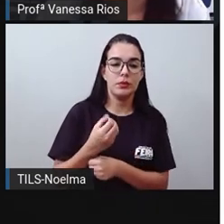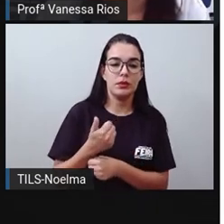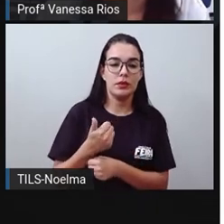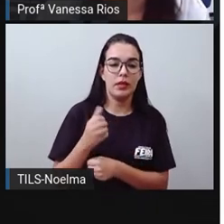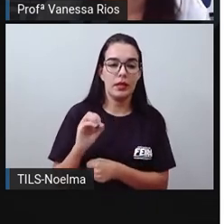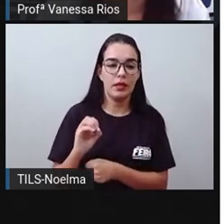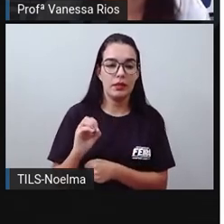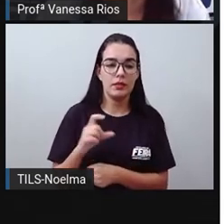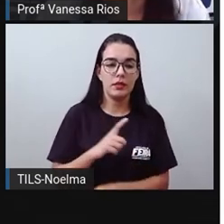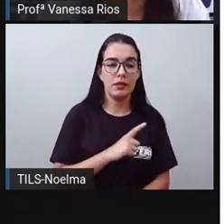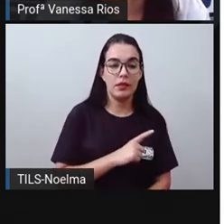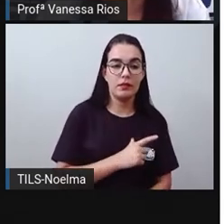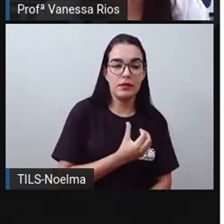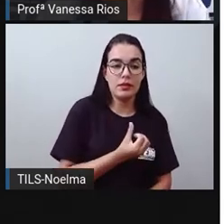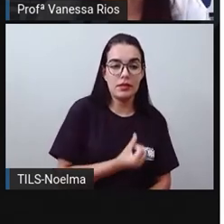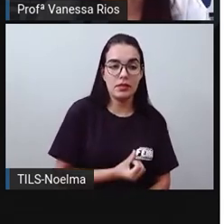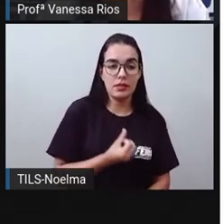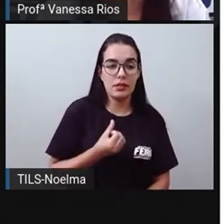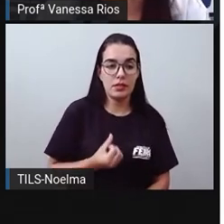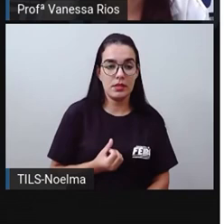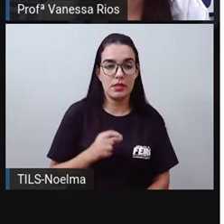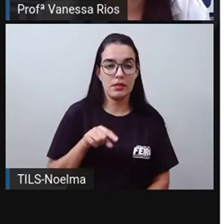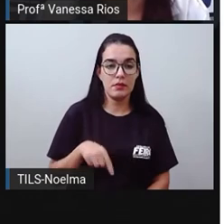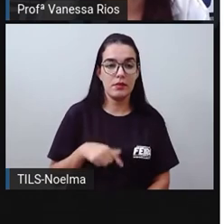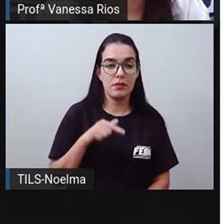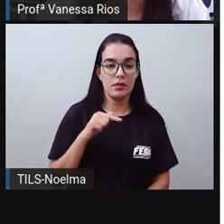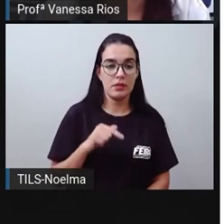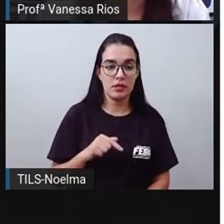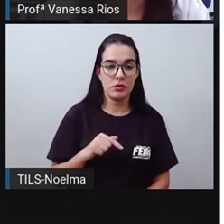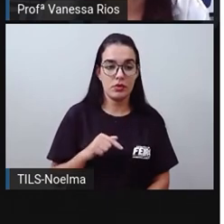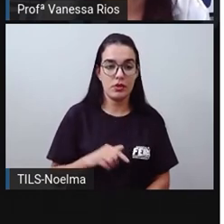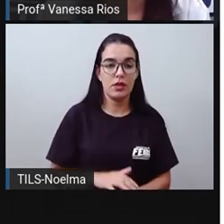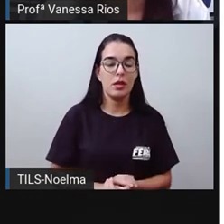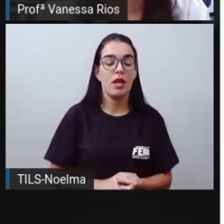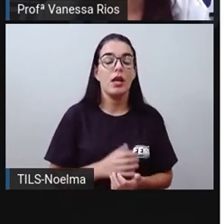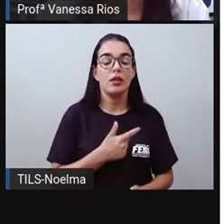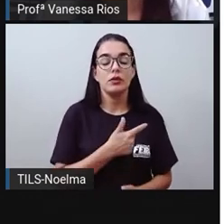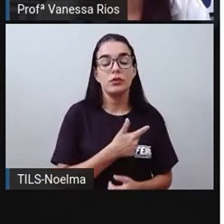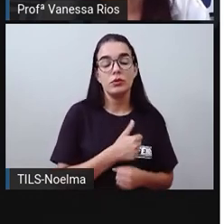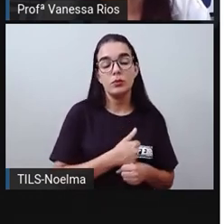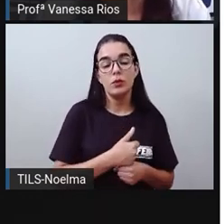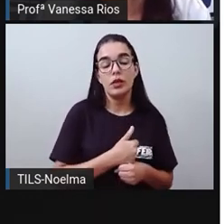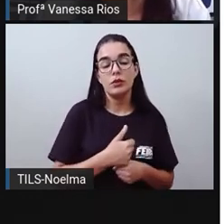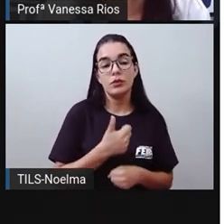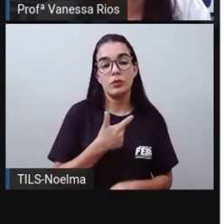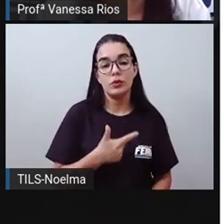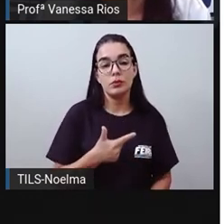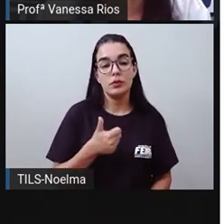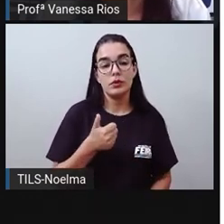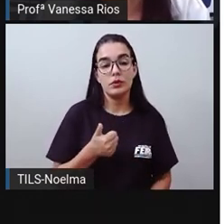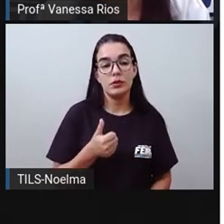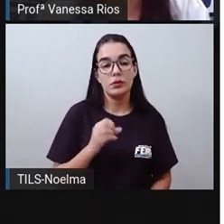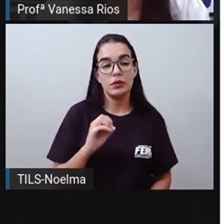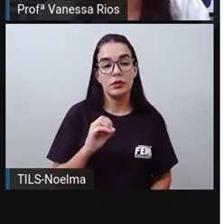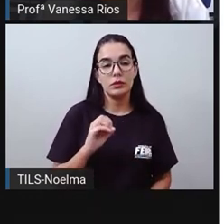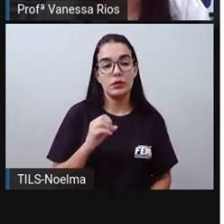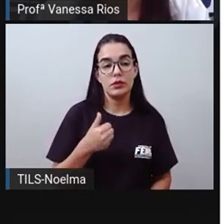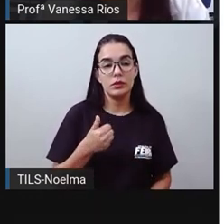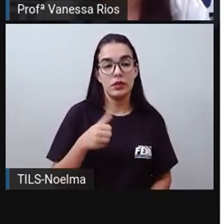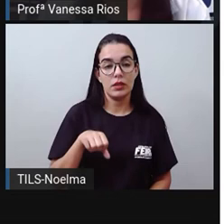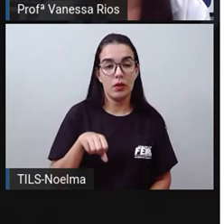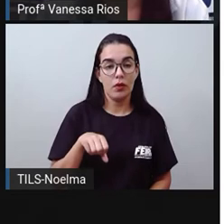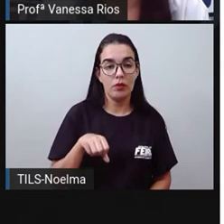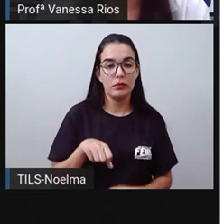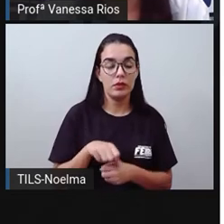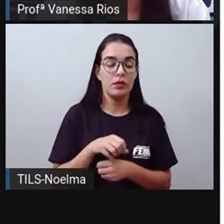Em 2019, 79,1 milhões. Seguindo as regras para o algoritmo da subtração,